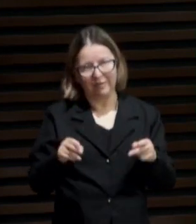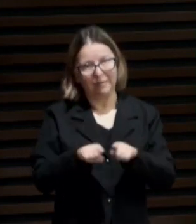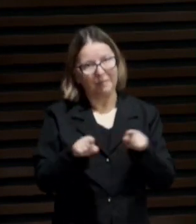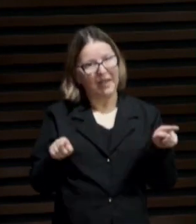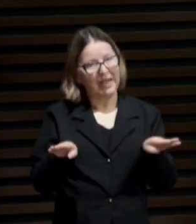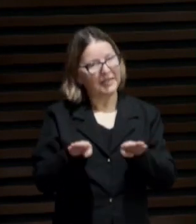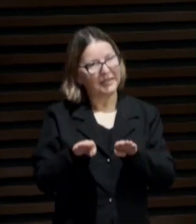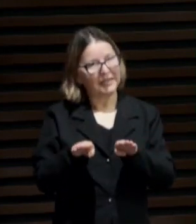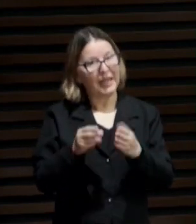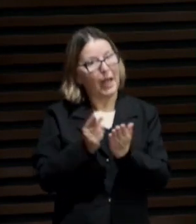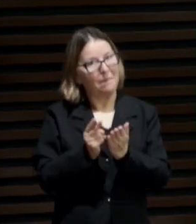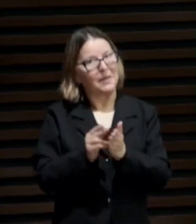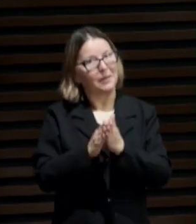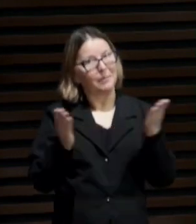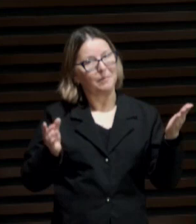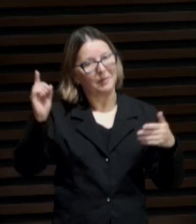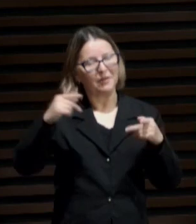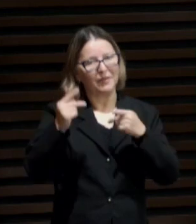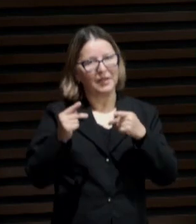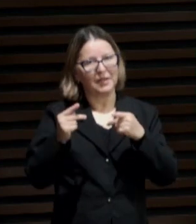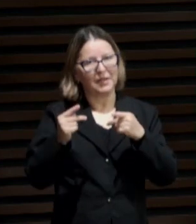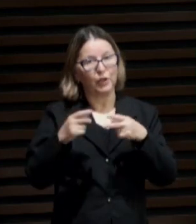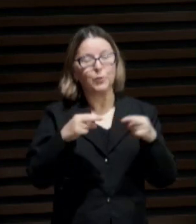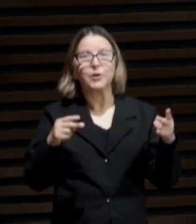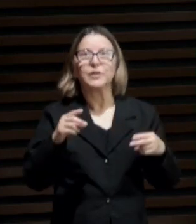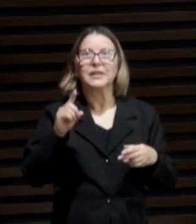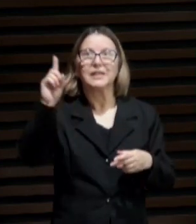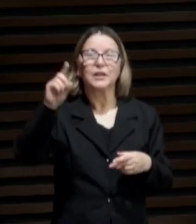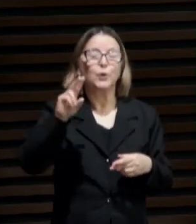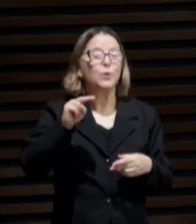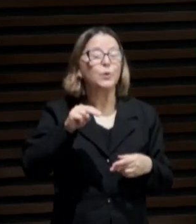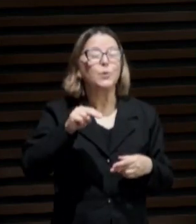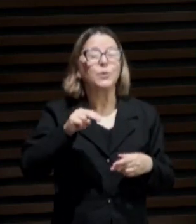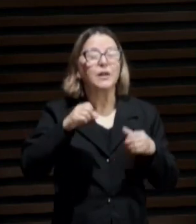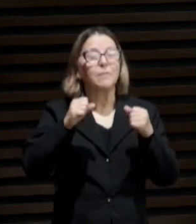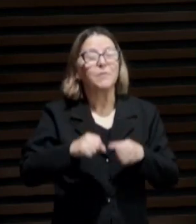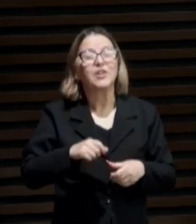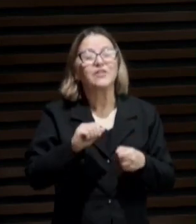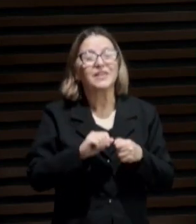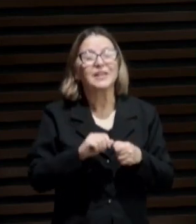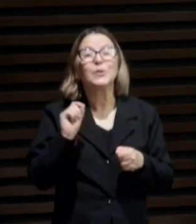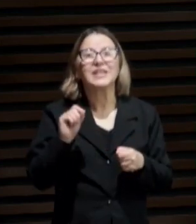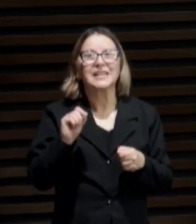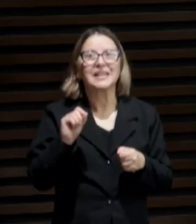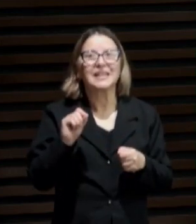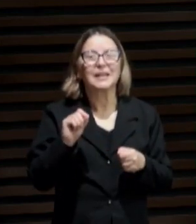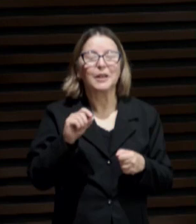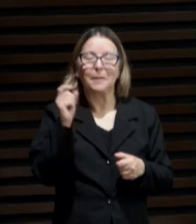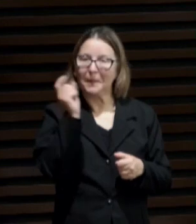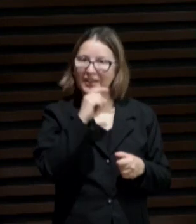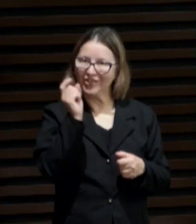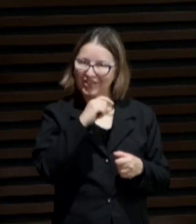mesma Bíblia diz algo que Ele nunca pode fazer: mentir. A mentira para Deus seria uma afronta